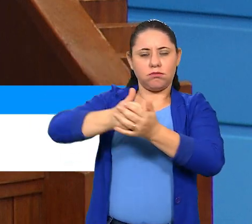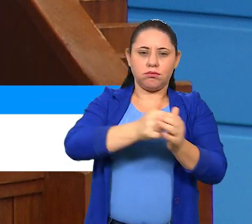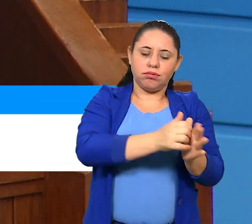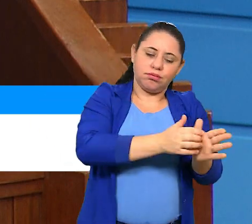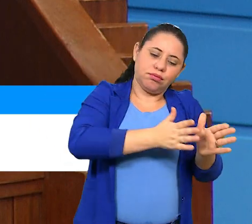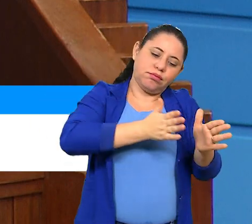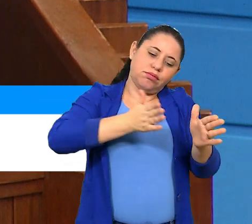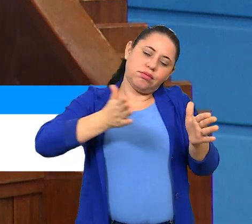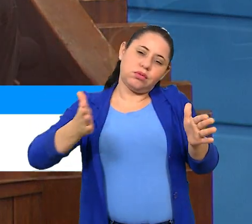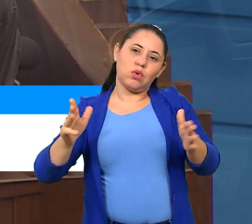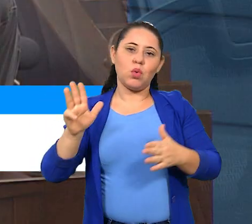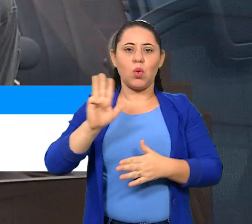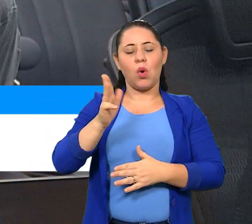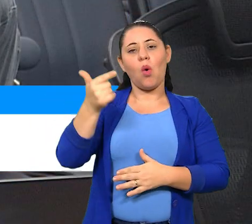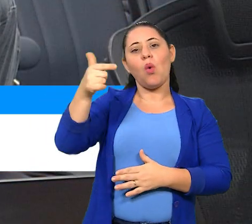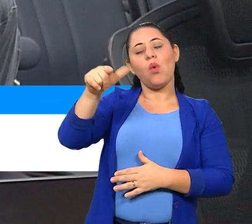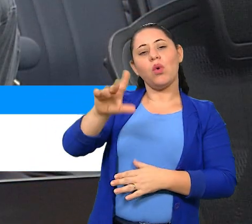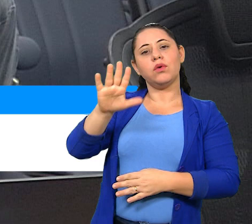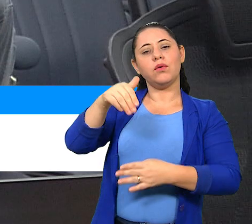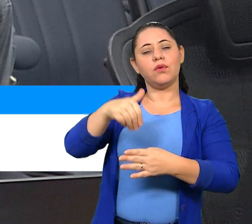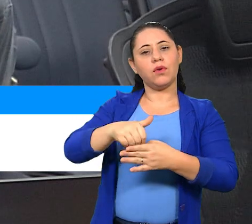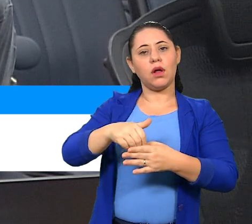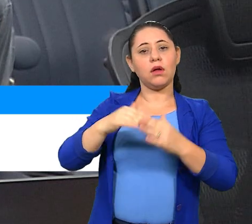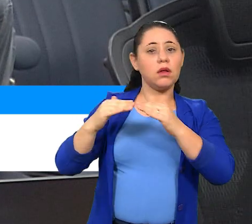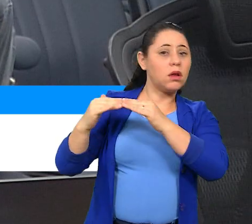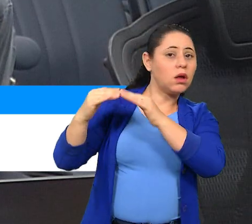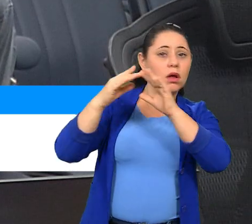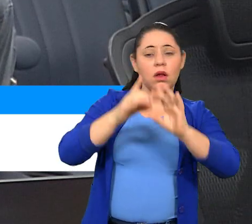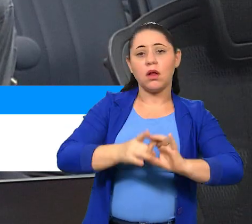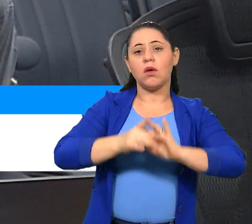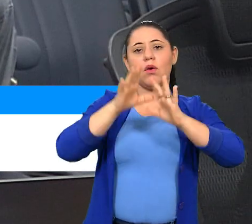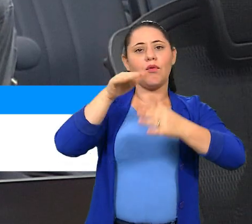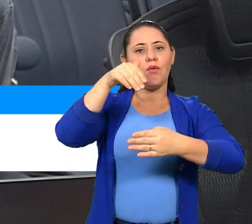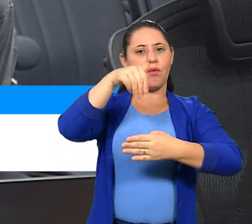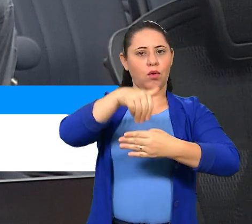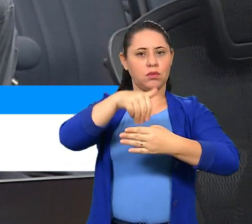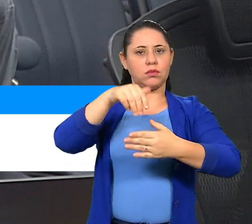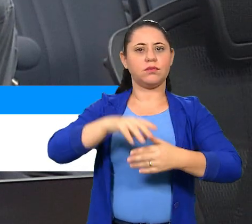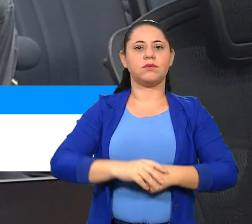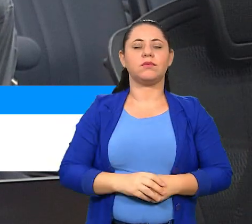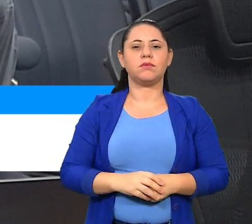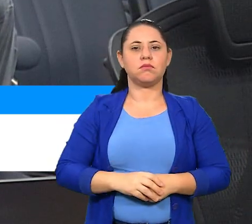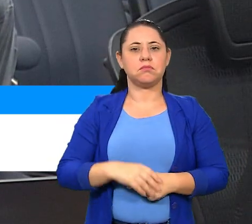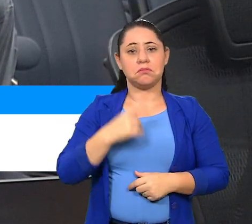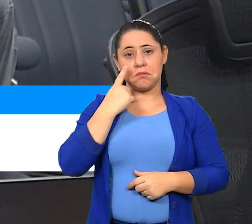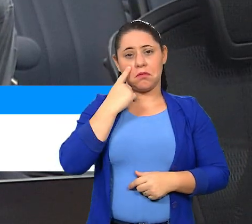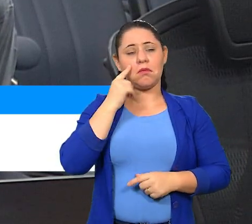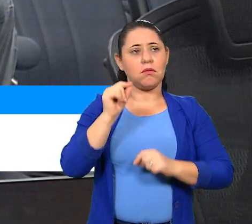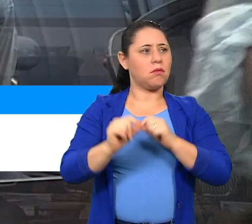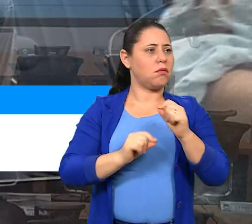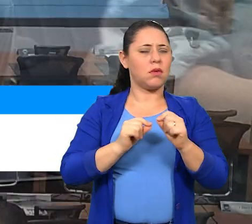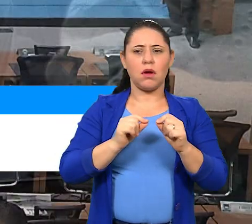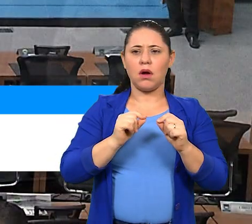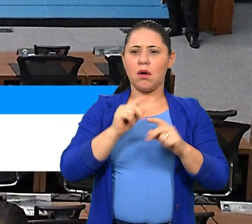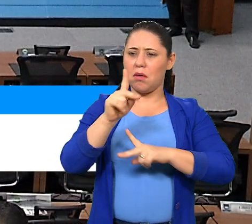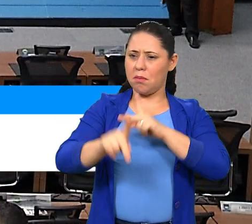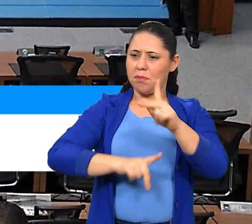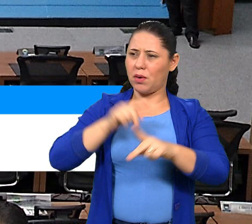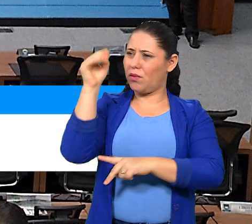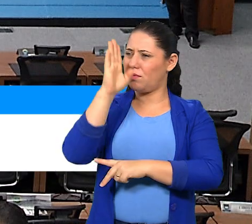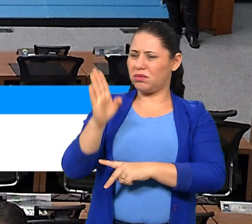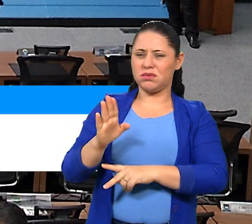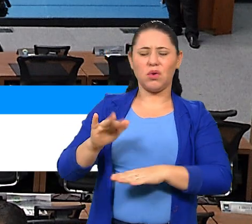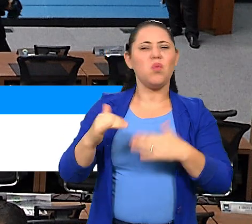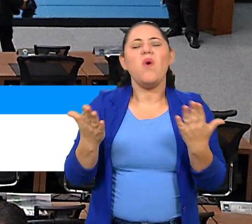com a história do presidente Lula novamente ganha as eleições do Brasil na democracia no voto Eu acho